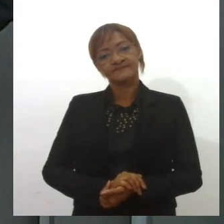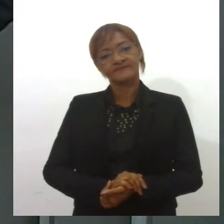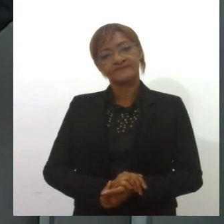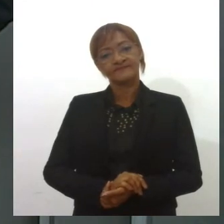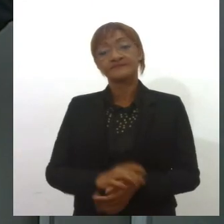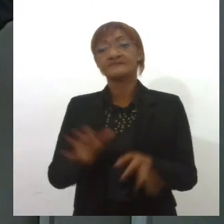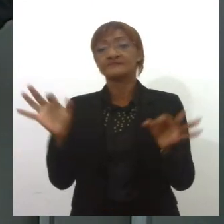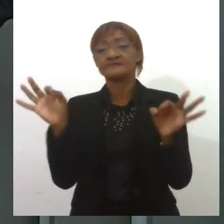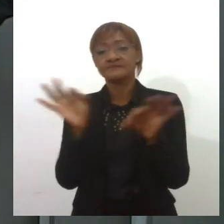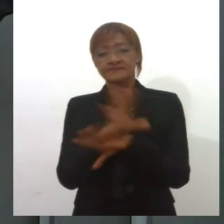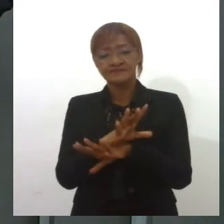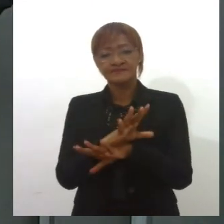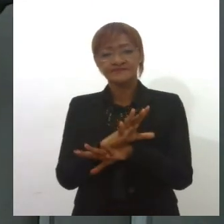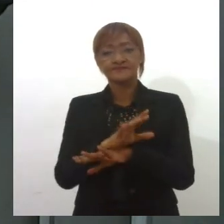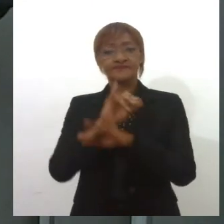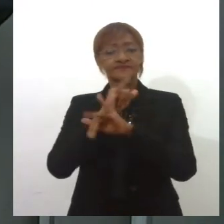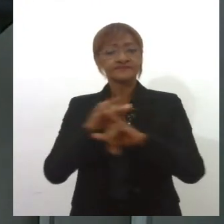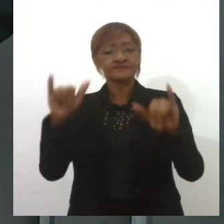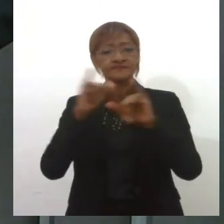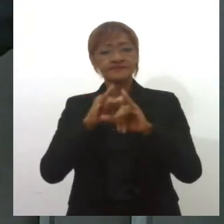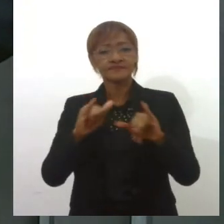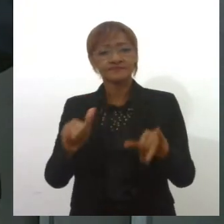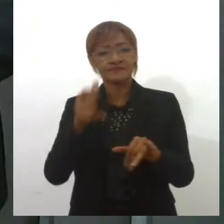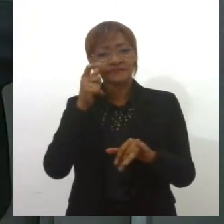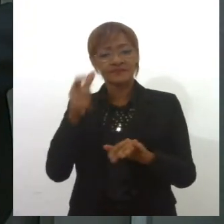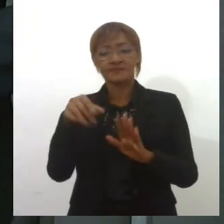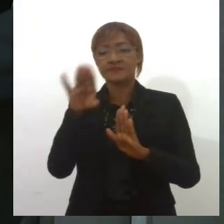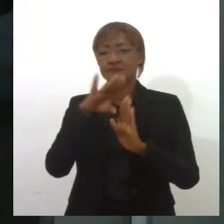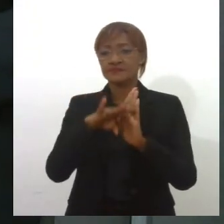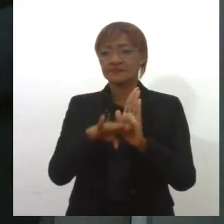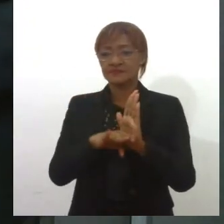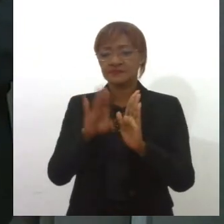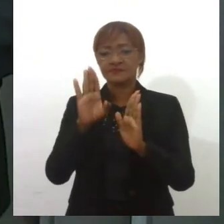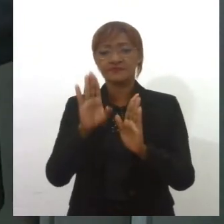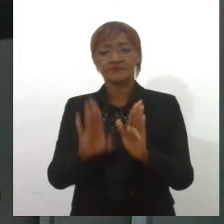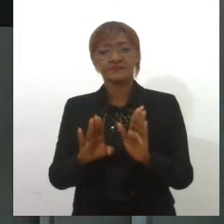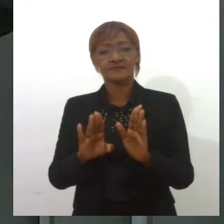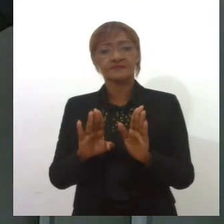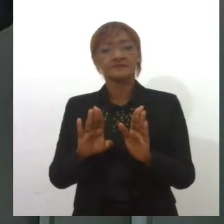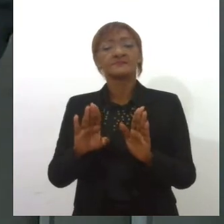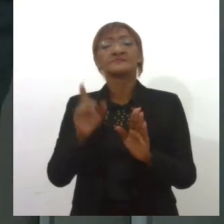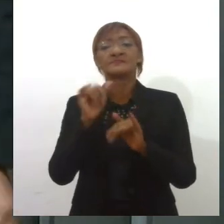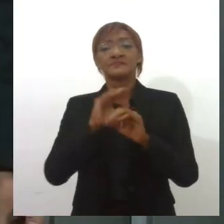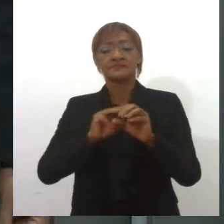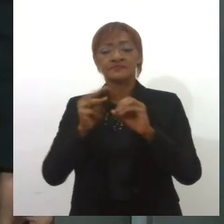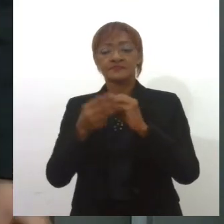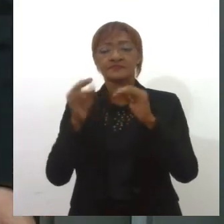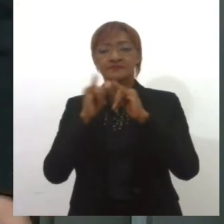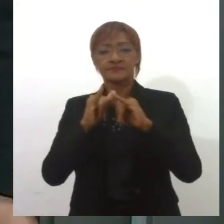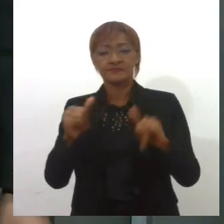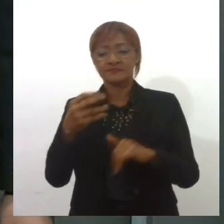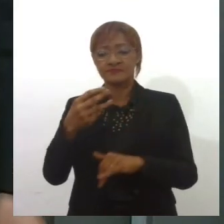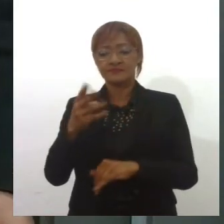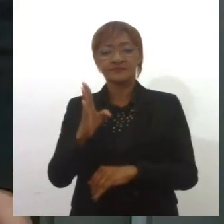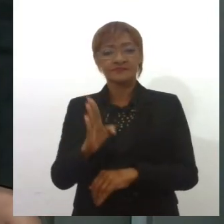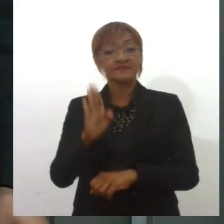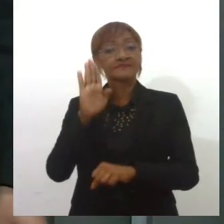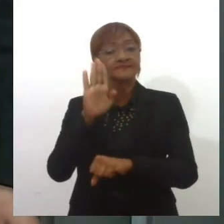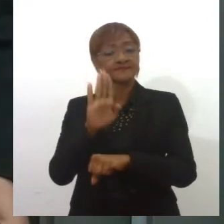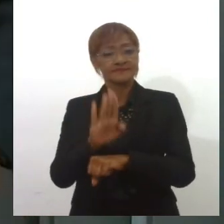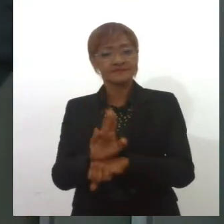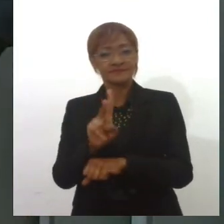A gente fica por aqui. Outras notícias você confere a qualquer momento na nossa programação e no Alesso Notícias às 15h30